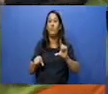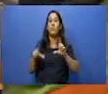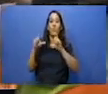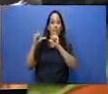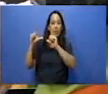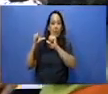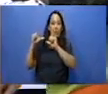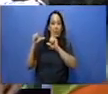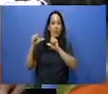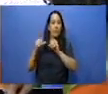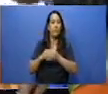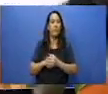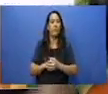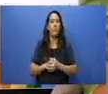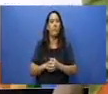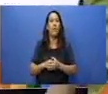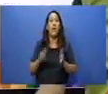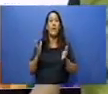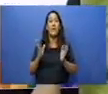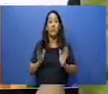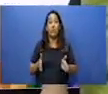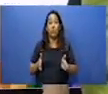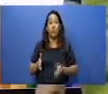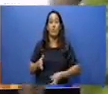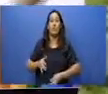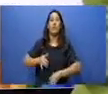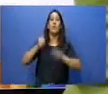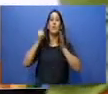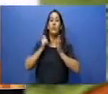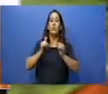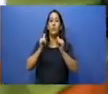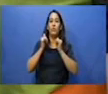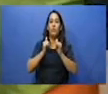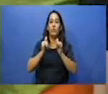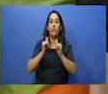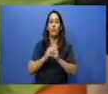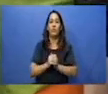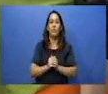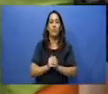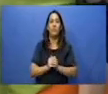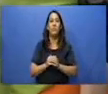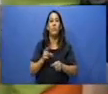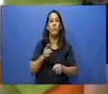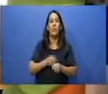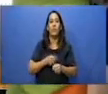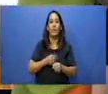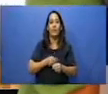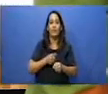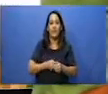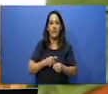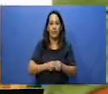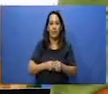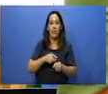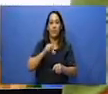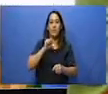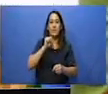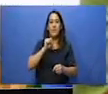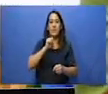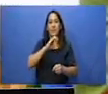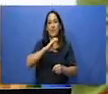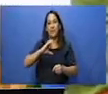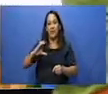foto, e agora a notícia. A cidade de Pomerode, em